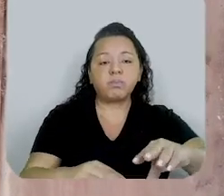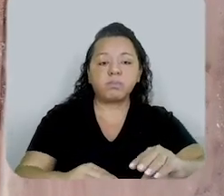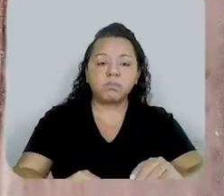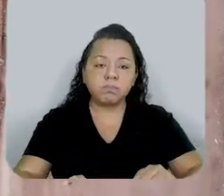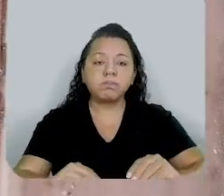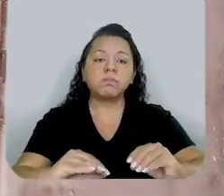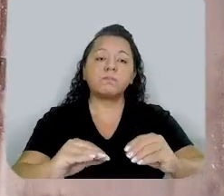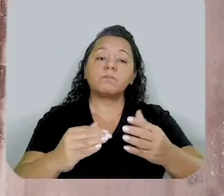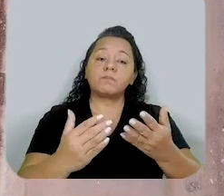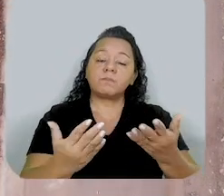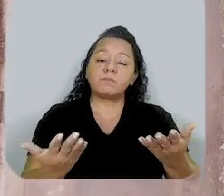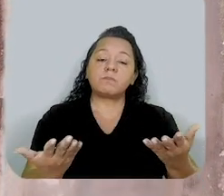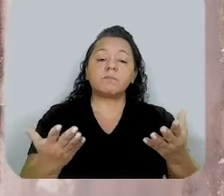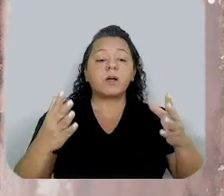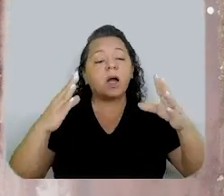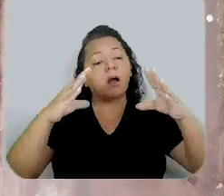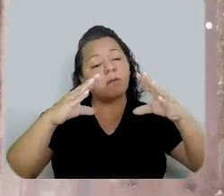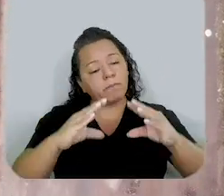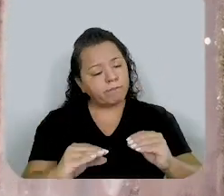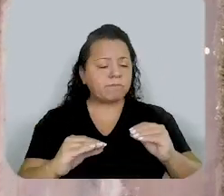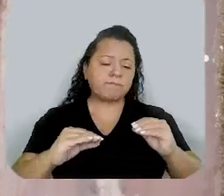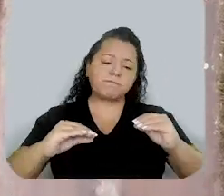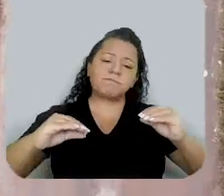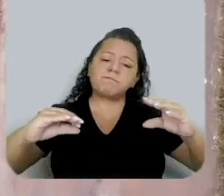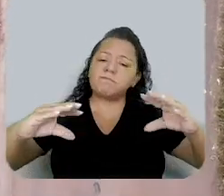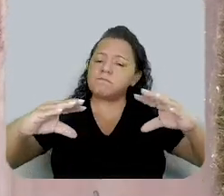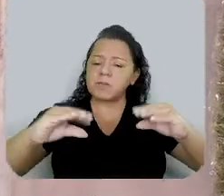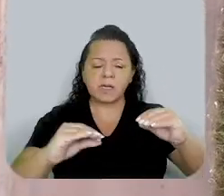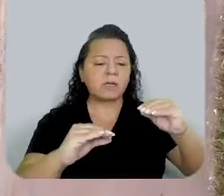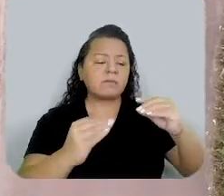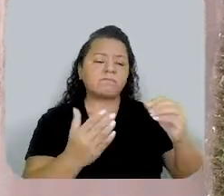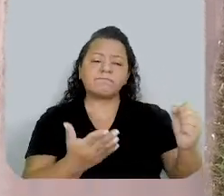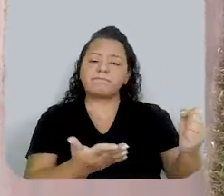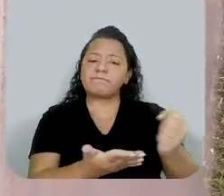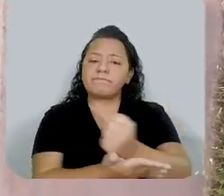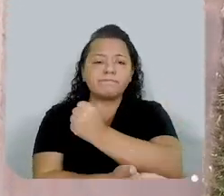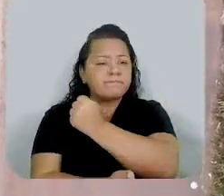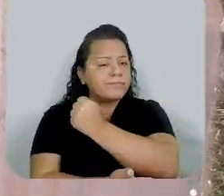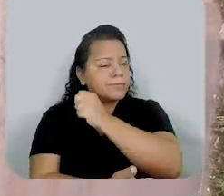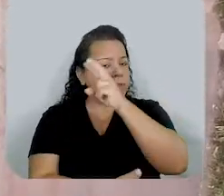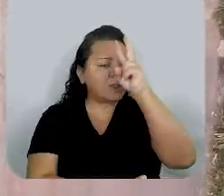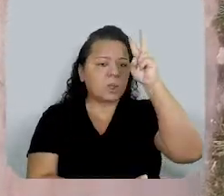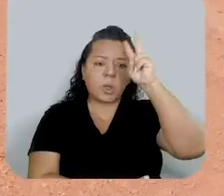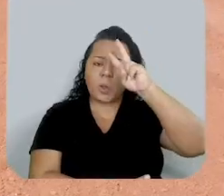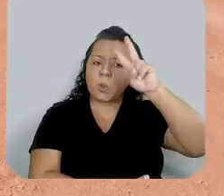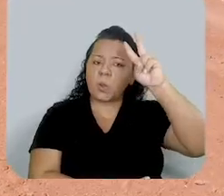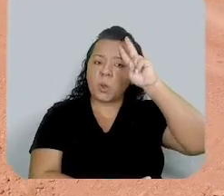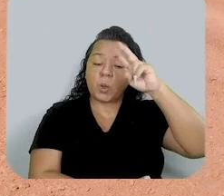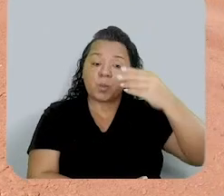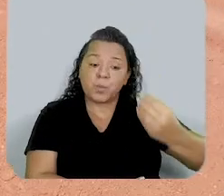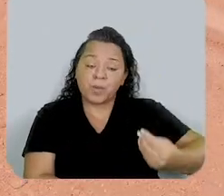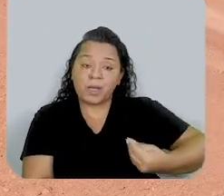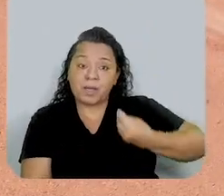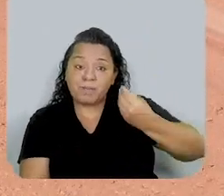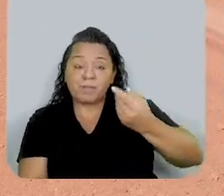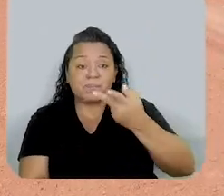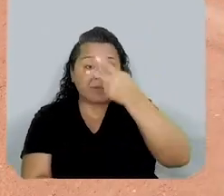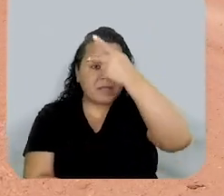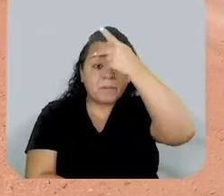é apagar nossa história. Essas pessoas que fazem isso não percebem que eles estão provocando